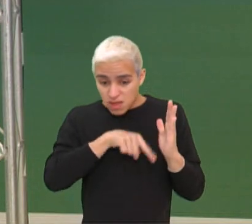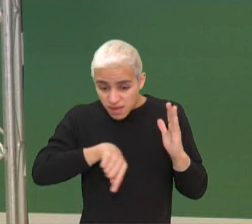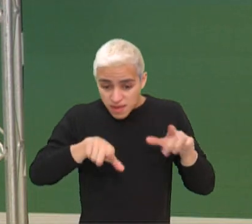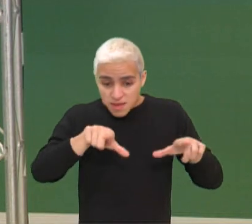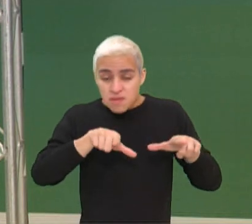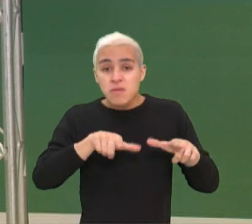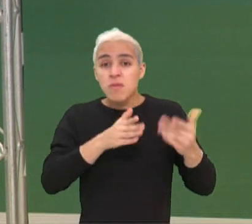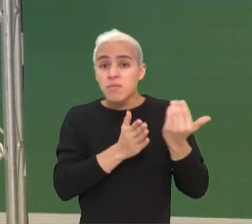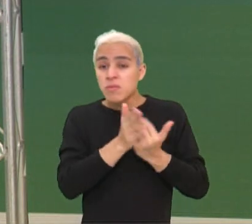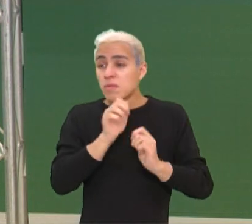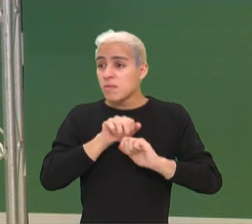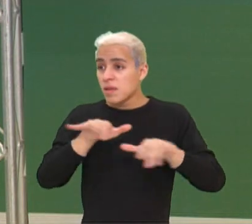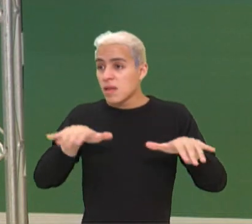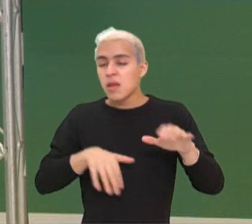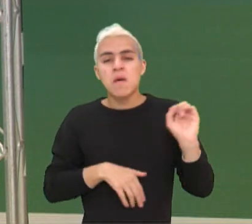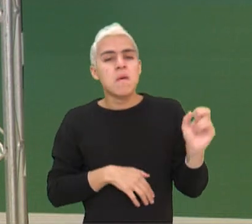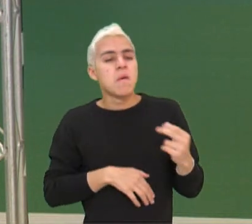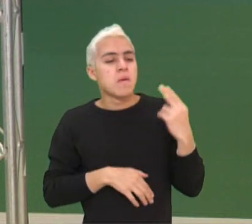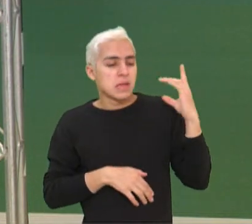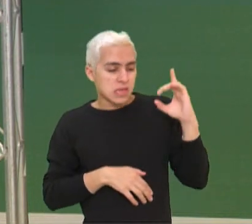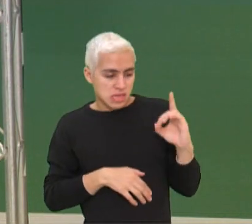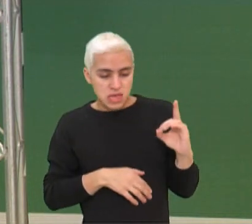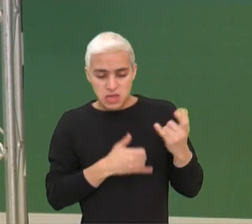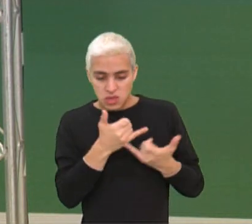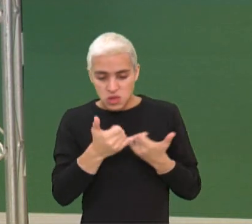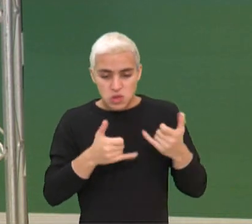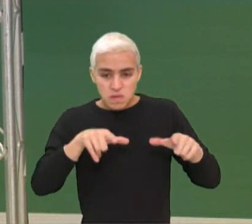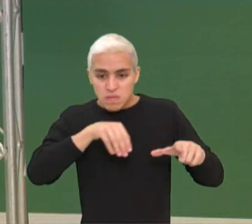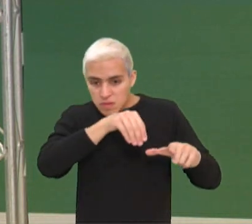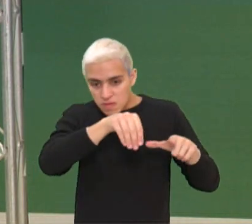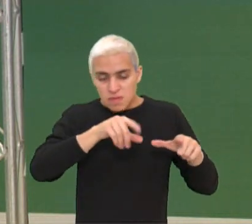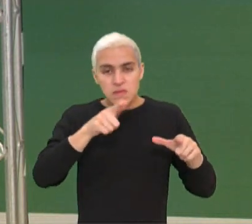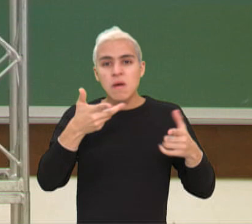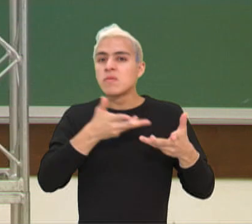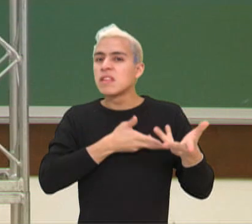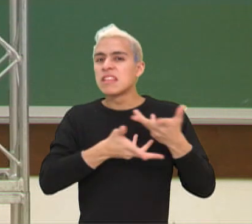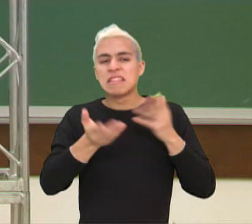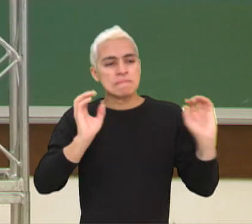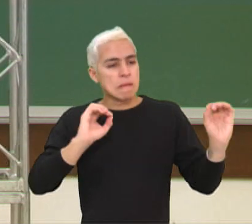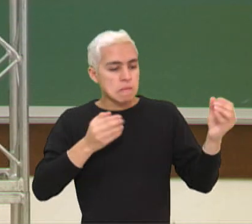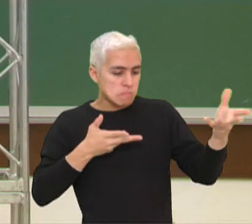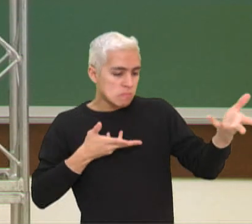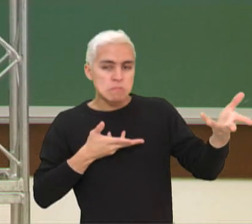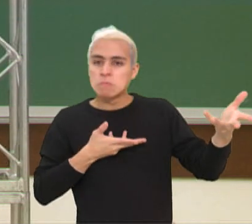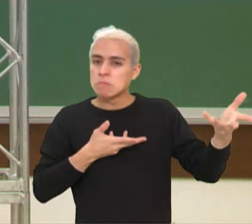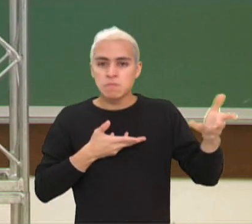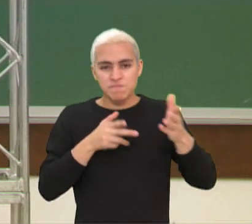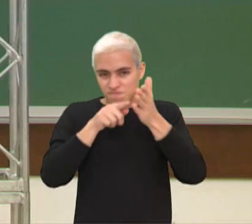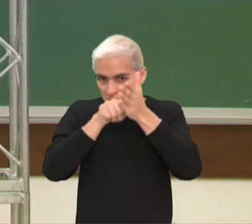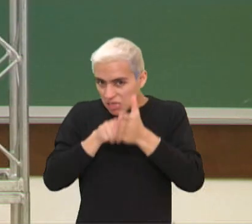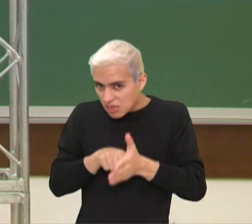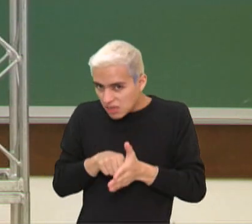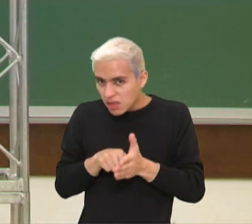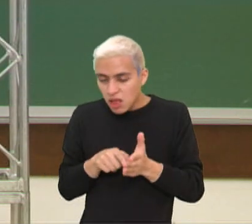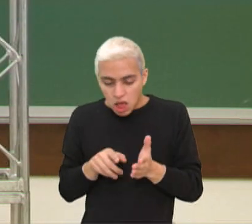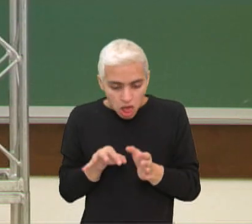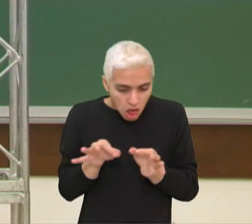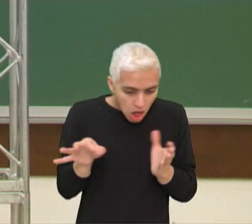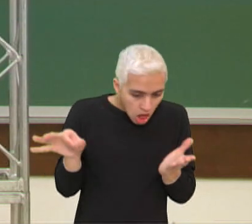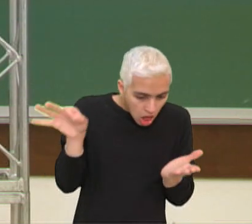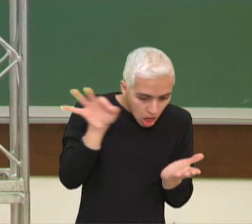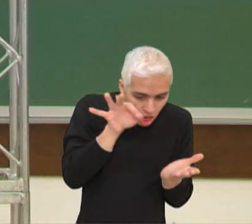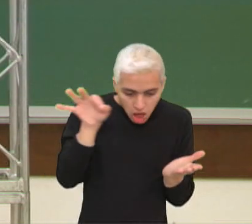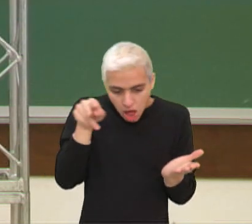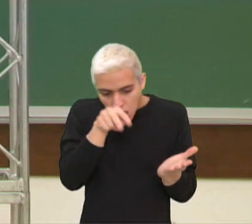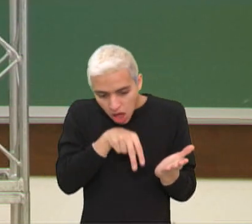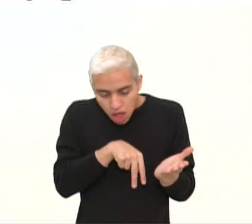tornaram-se populares. Ou letra D. Os jogos de tabuleiro não têm interação entre os jogadores. Pesquisa, olha no seu caderno e a gente já volta com a